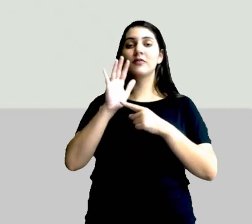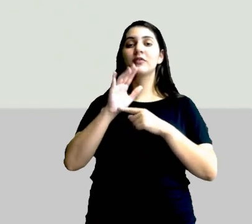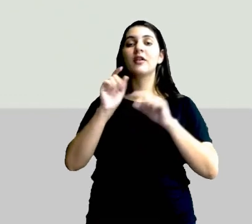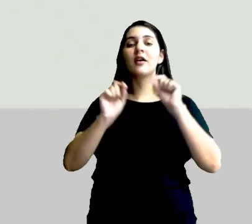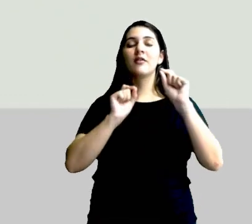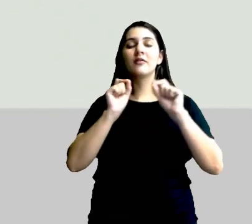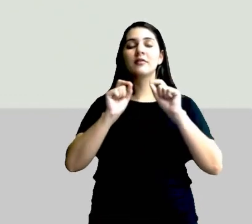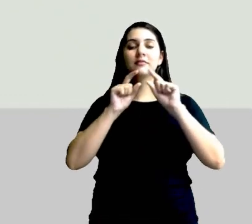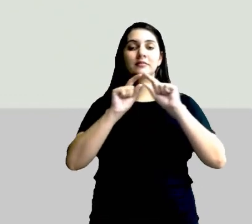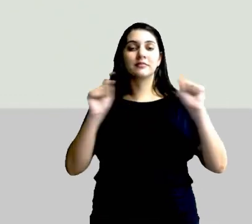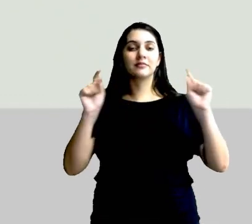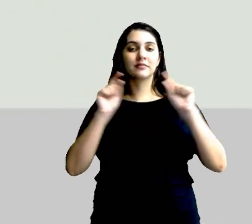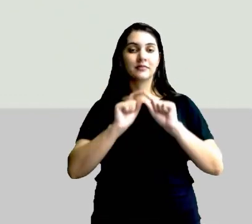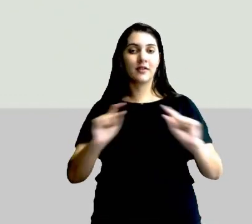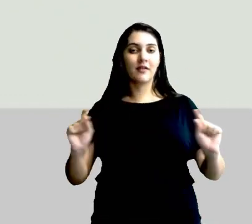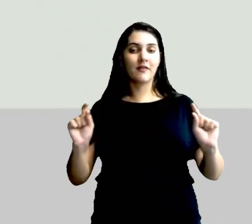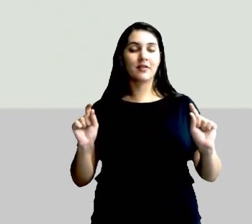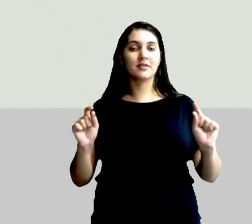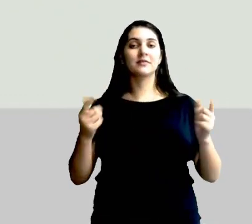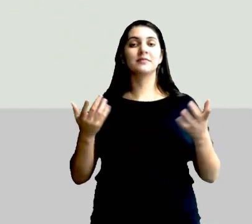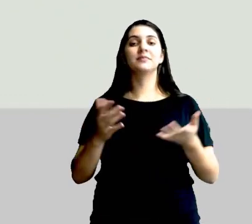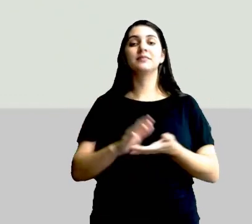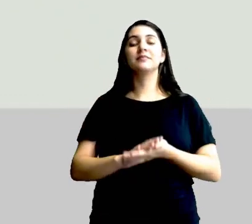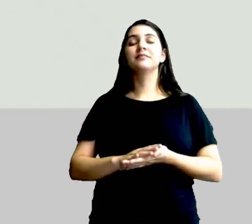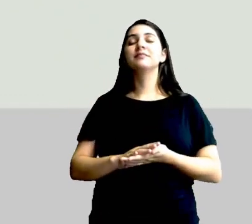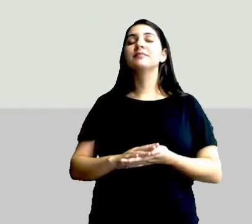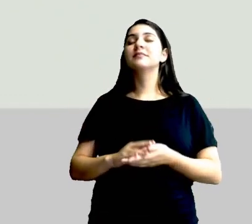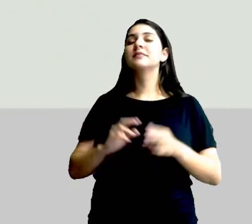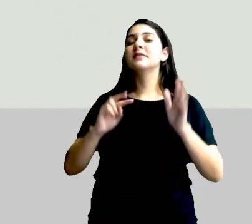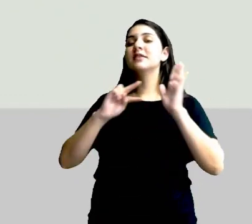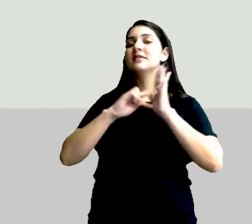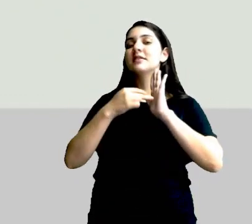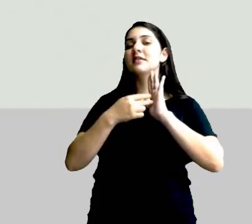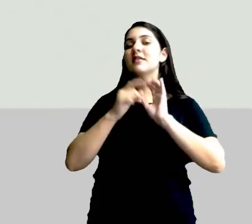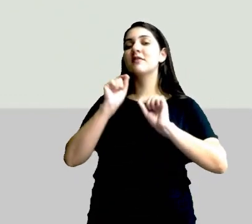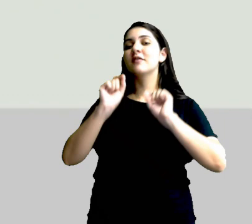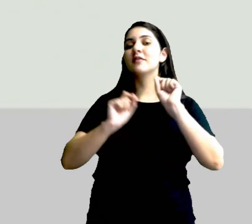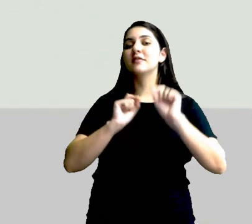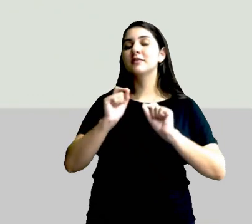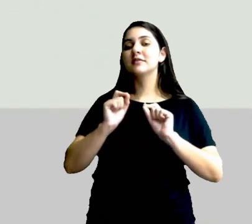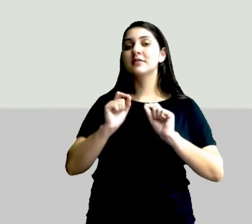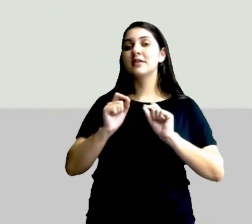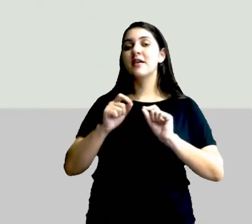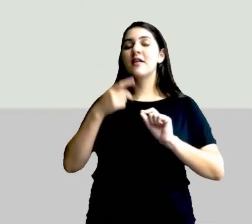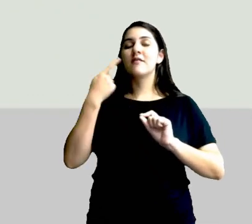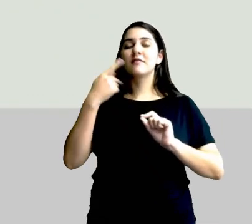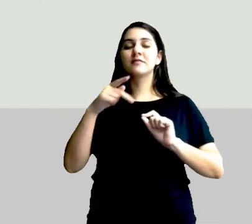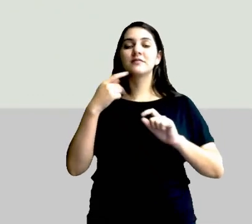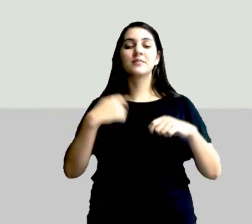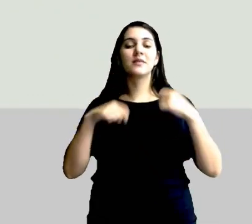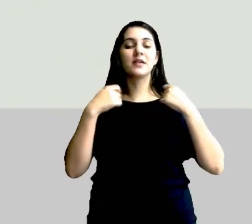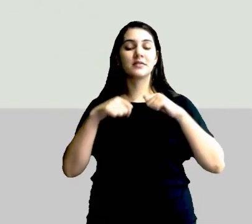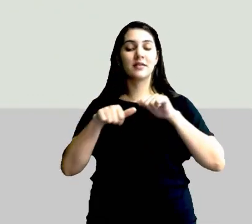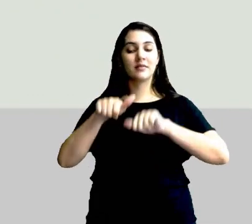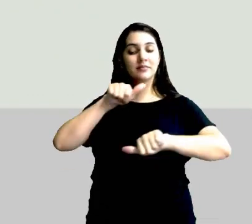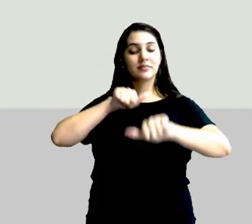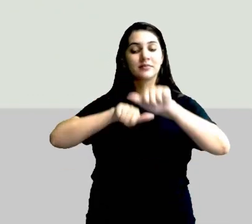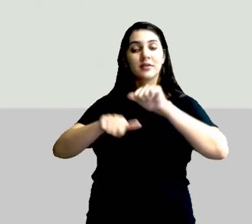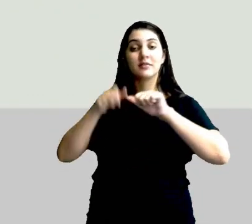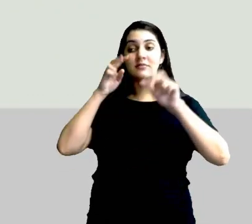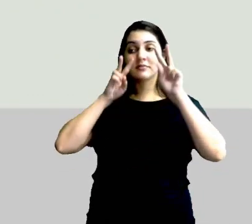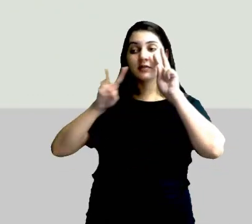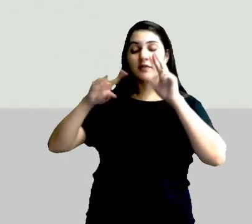Be the change you want to see in the world. Ou seja, seja a mudança que você quer ver